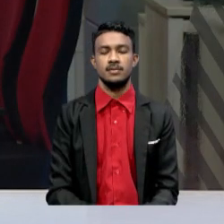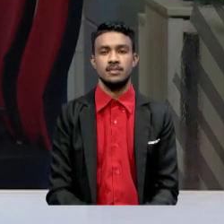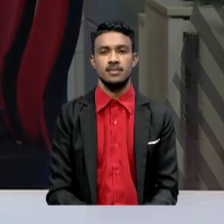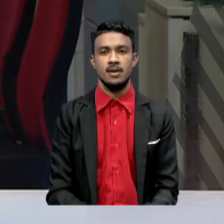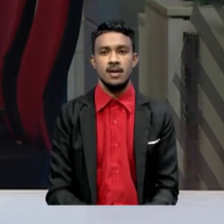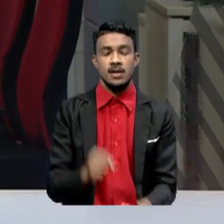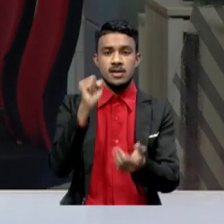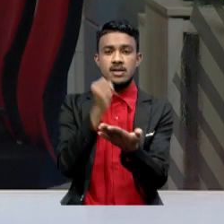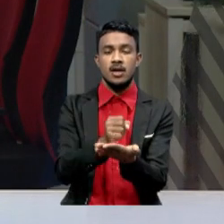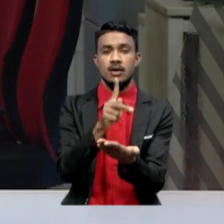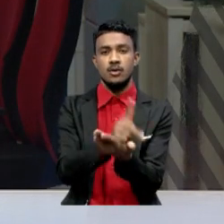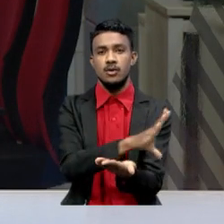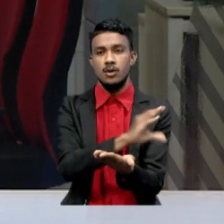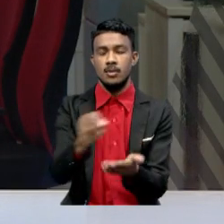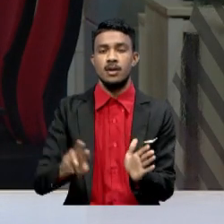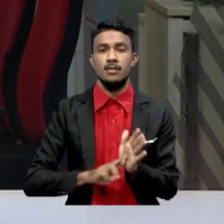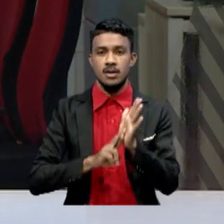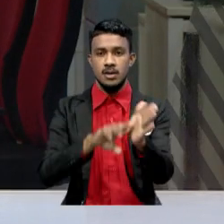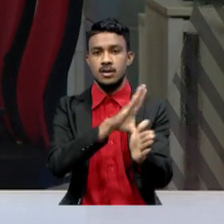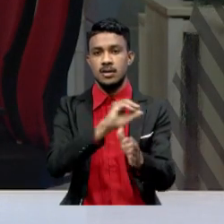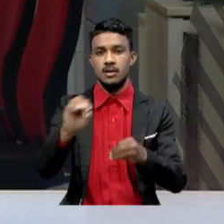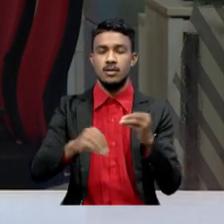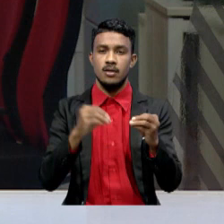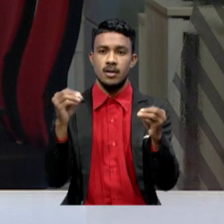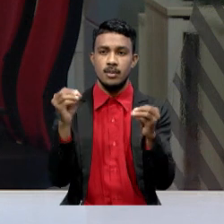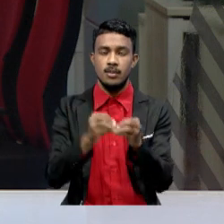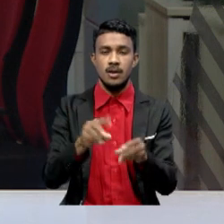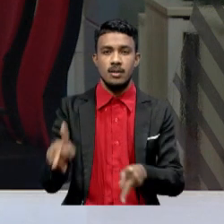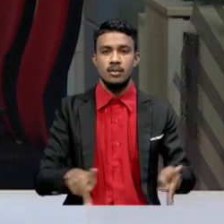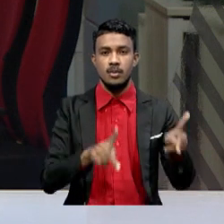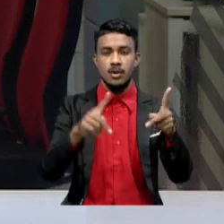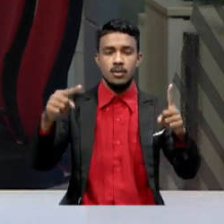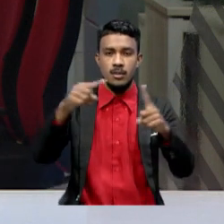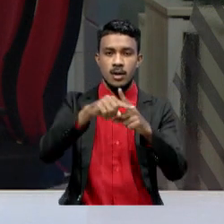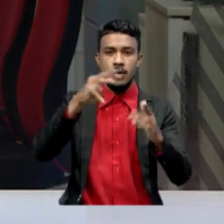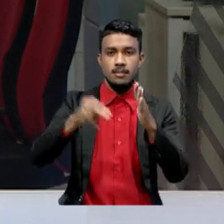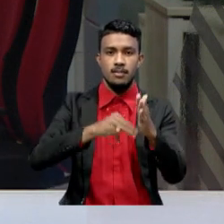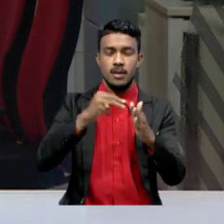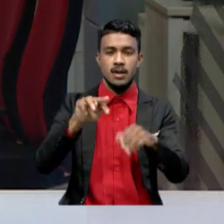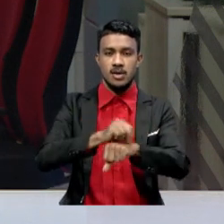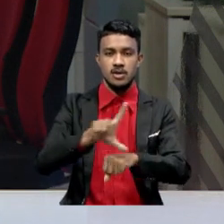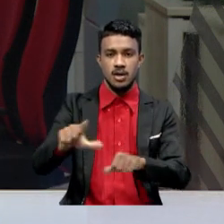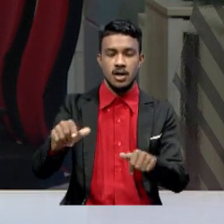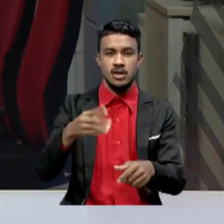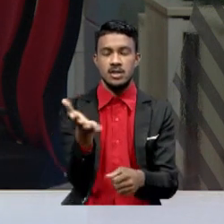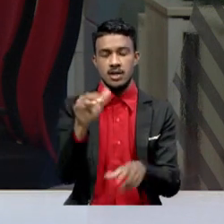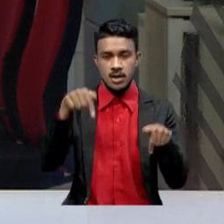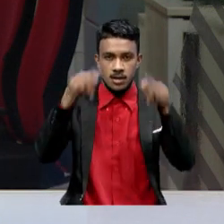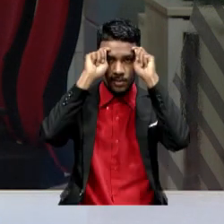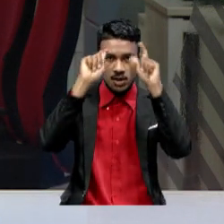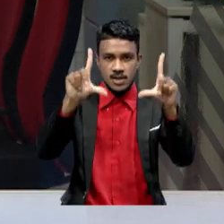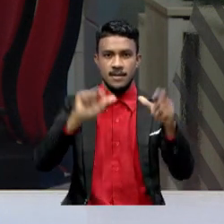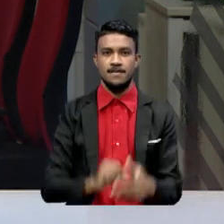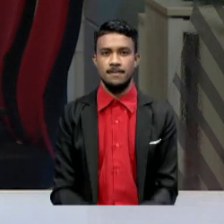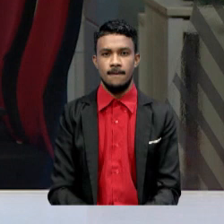SECOMS apresenta resultado pesquisa con a ba percepção público ba média nacional Sira iha Timor-Leste.